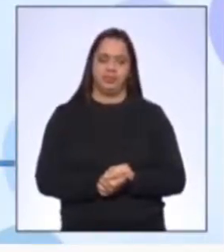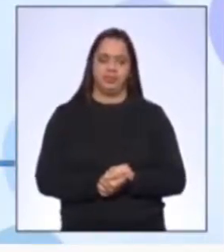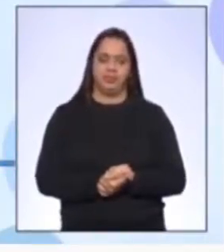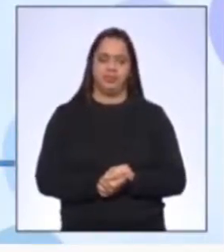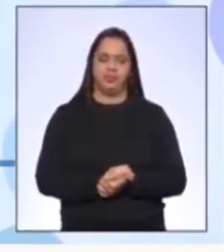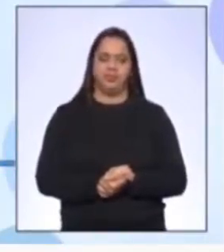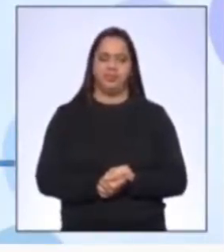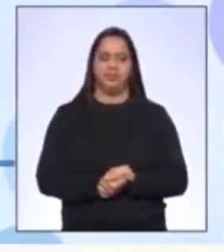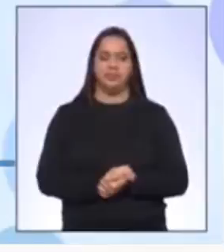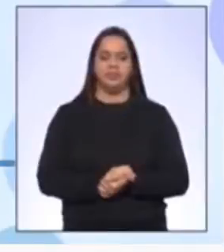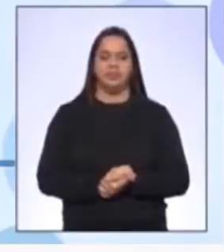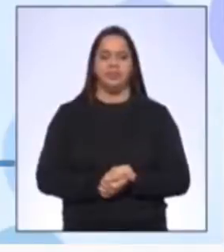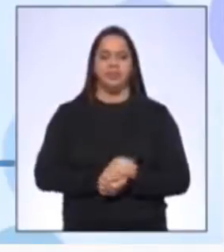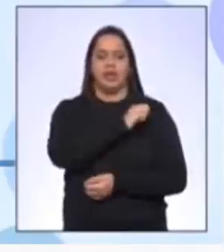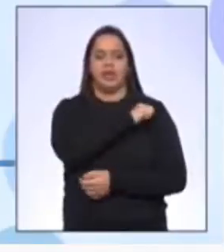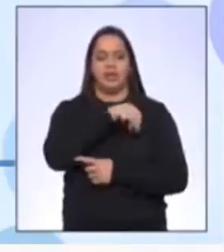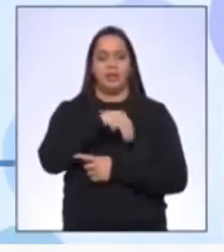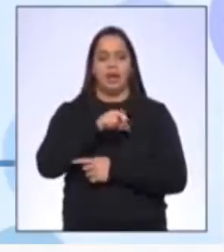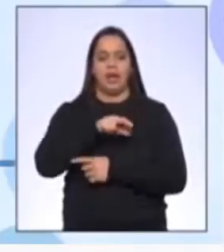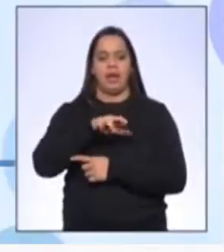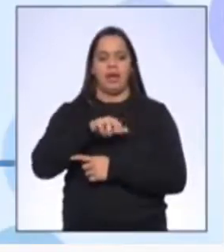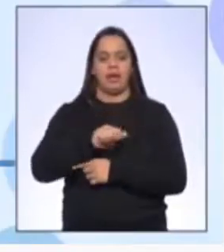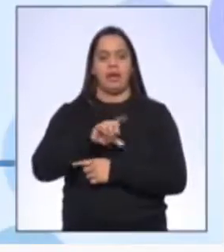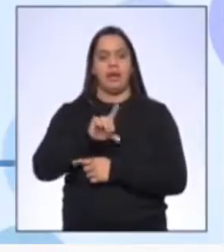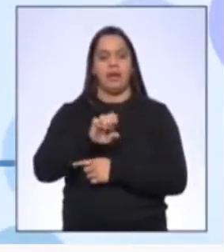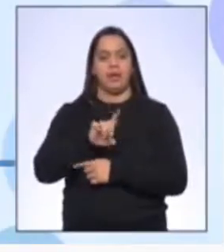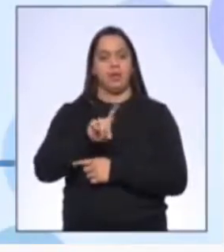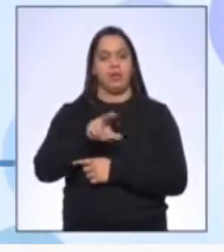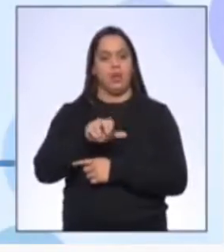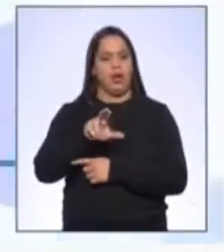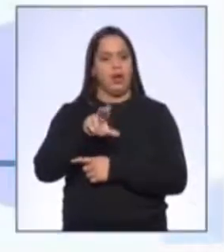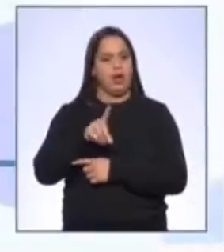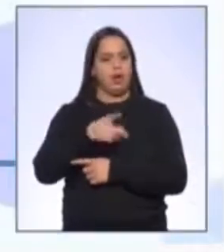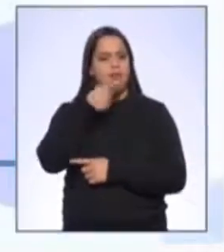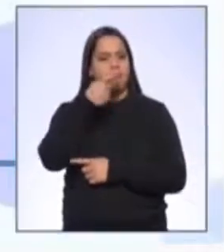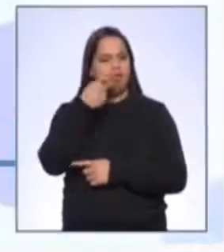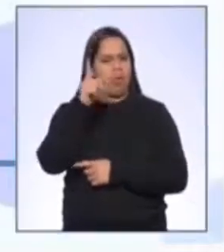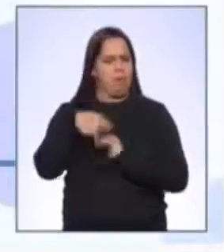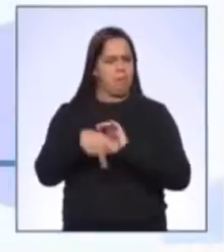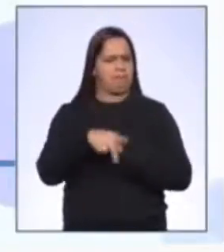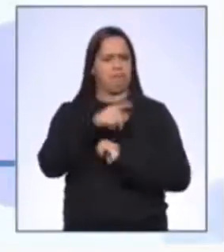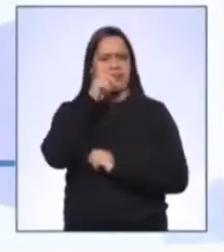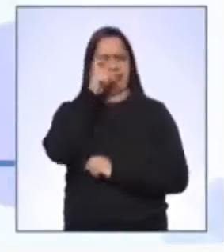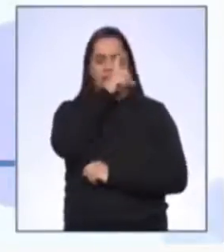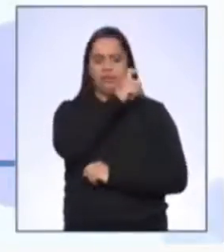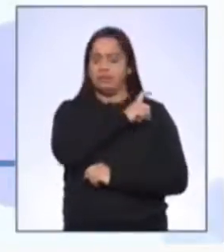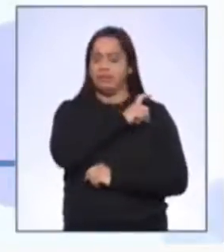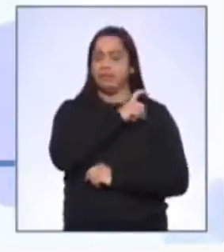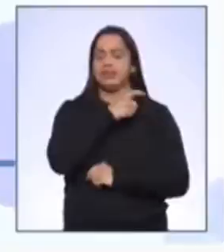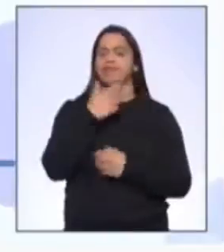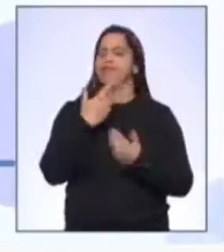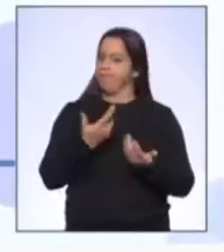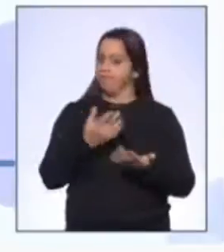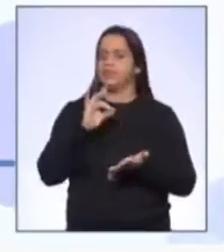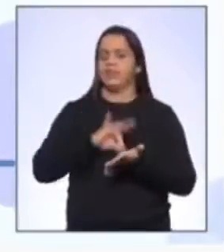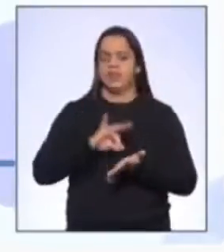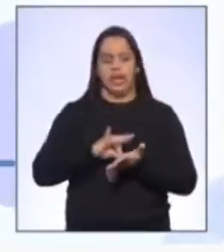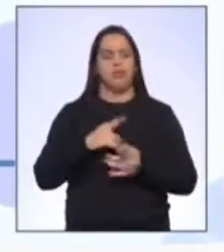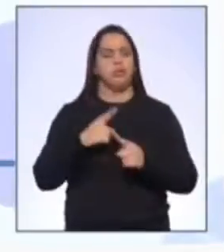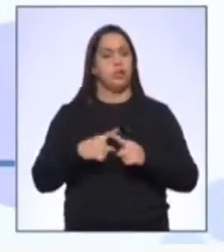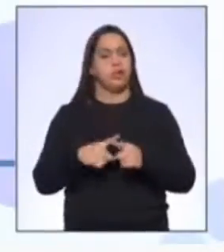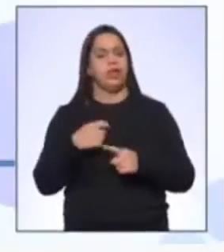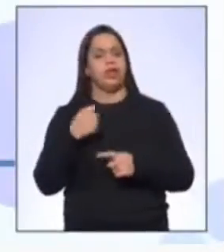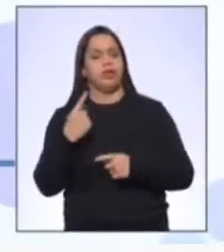e a maria eduarda colocou acha que é uma coisa muito difícil certo é difícil às vezes nós não temos os recursos